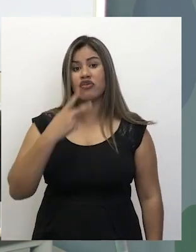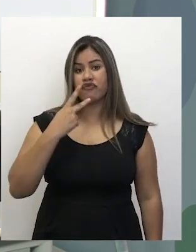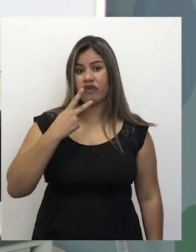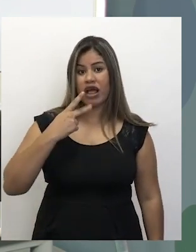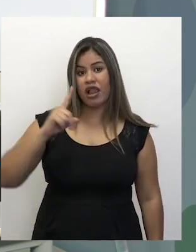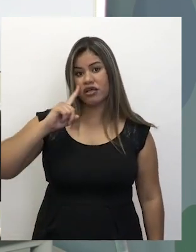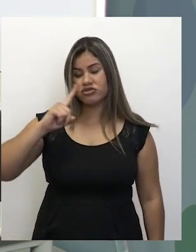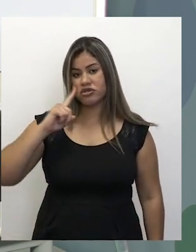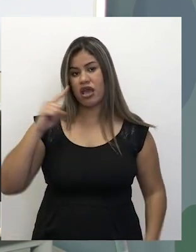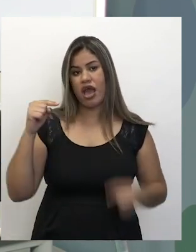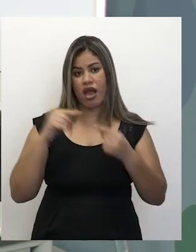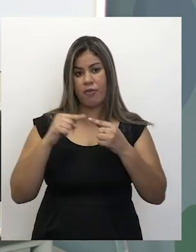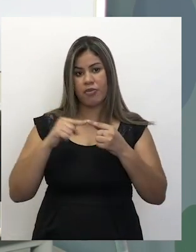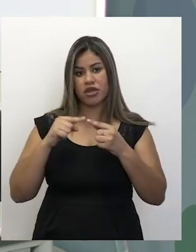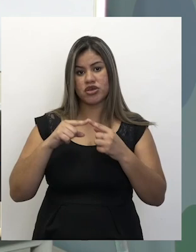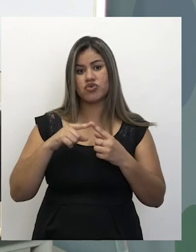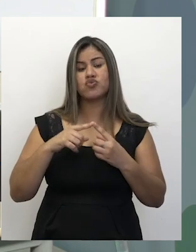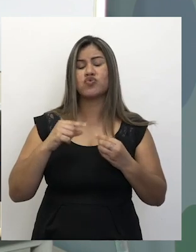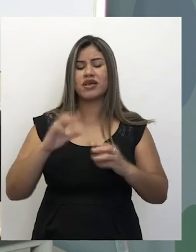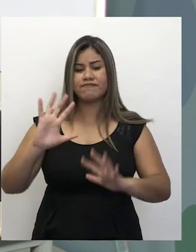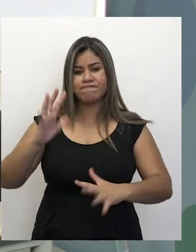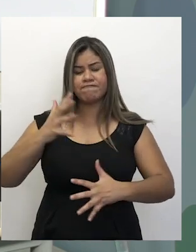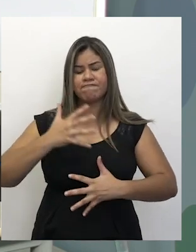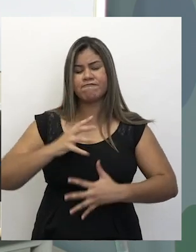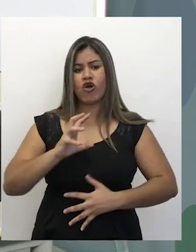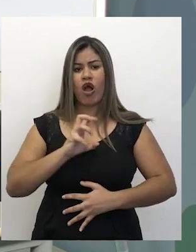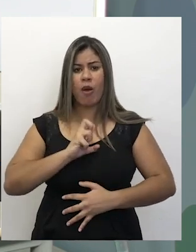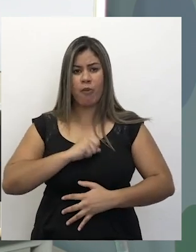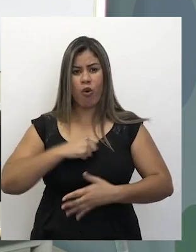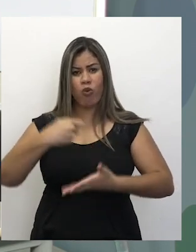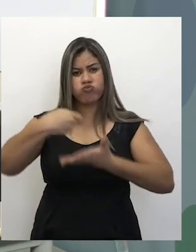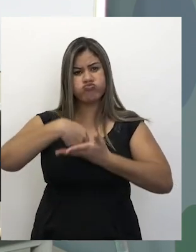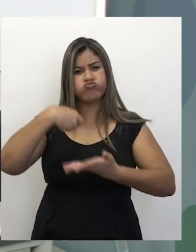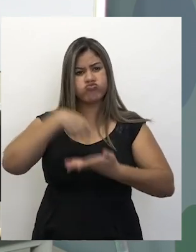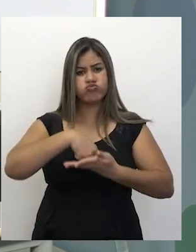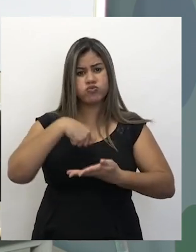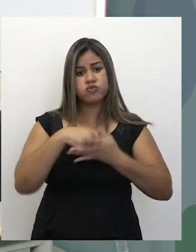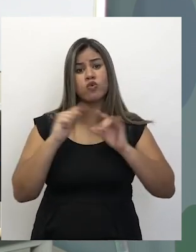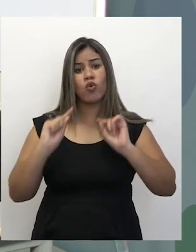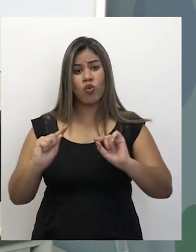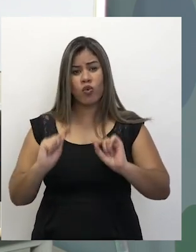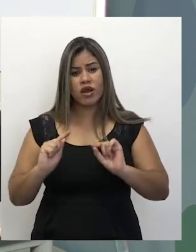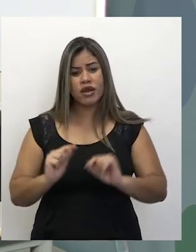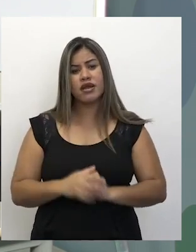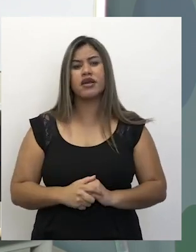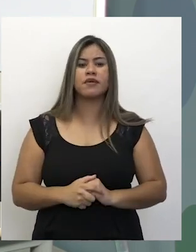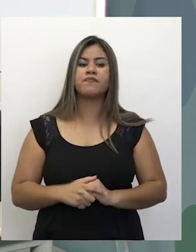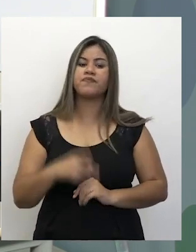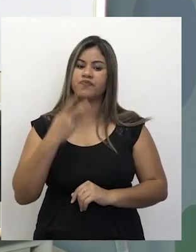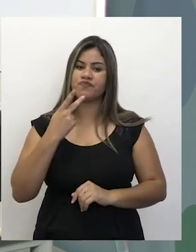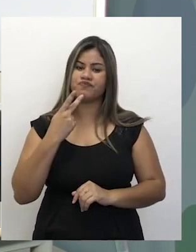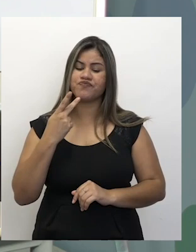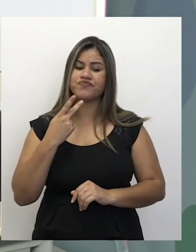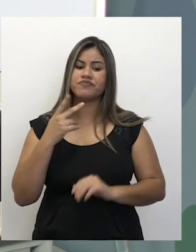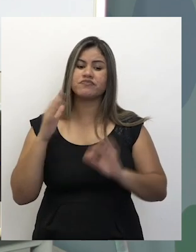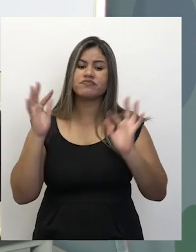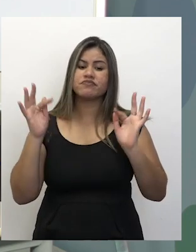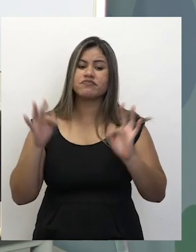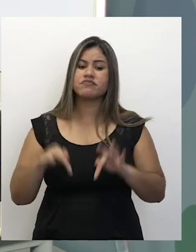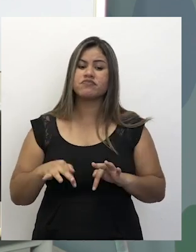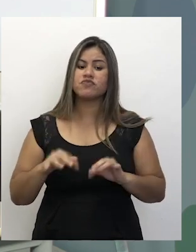na Alma O amor tem posto nele e posto nele o que aí a finalização de forma maravilhosa